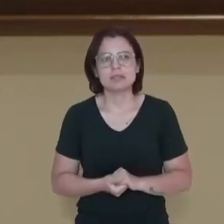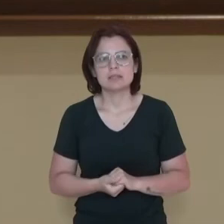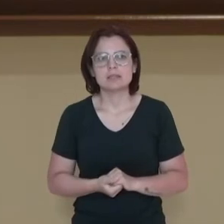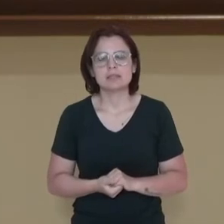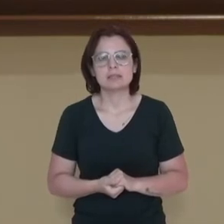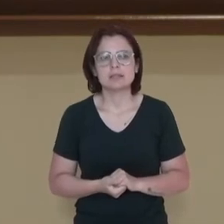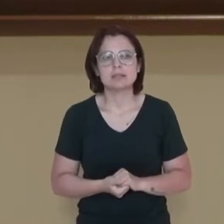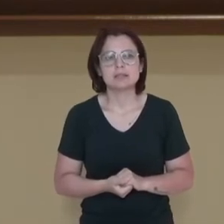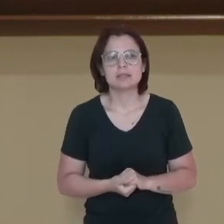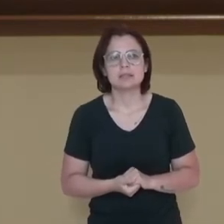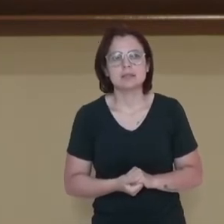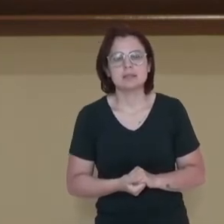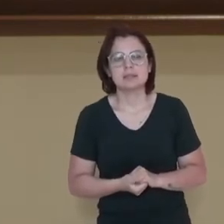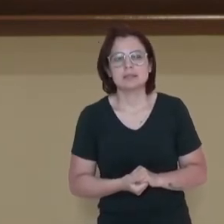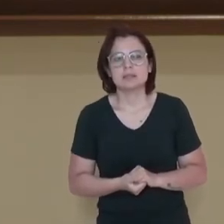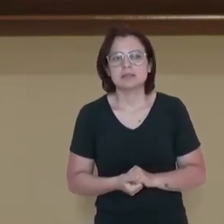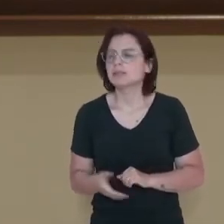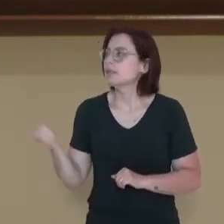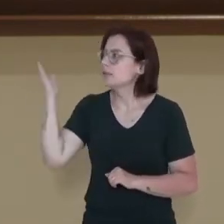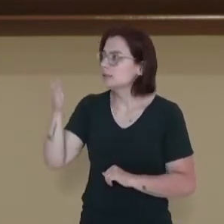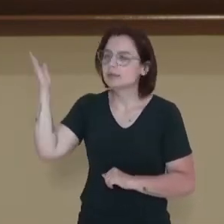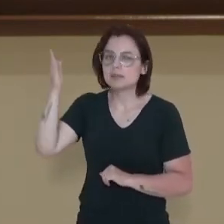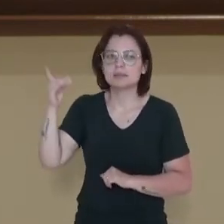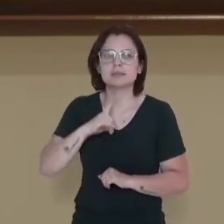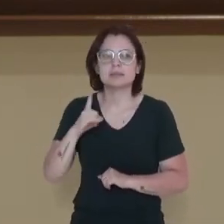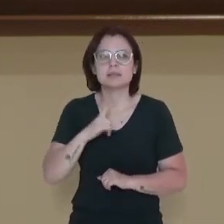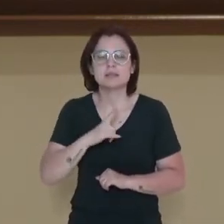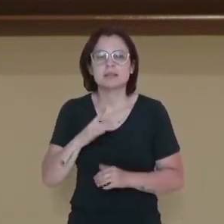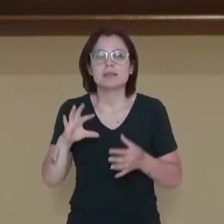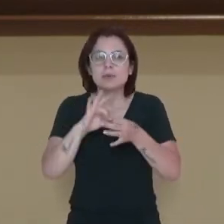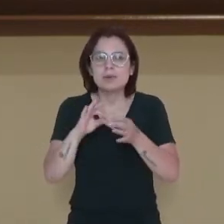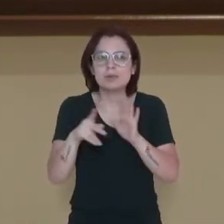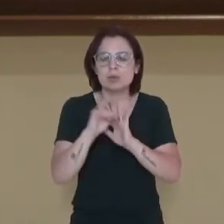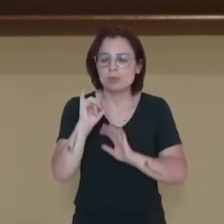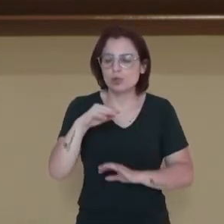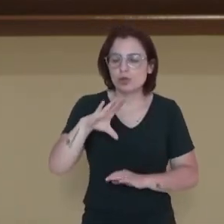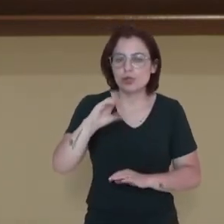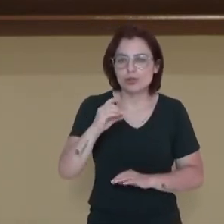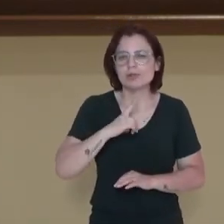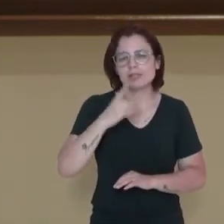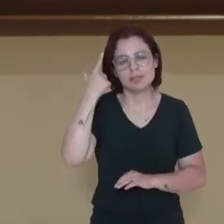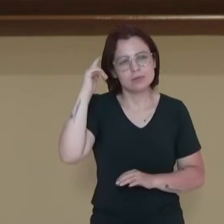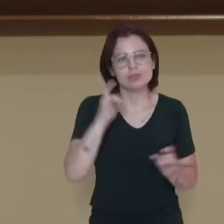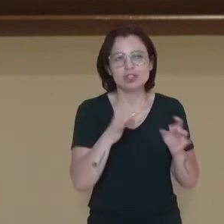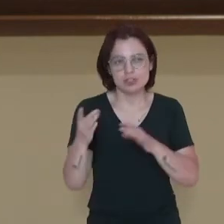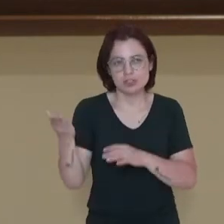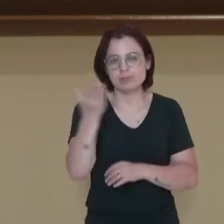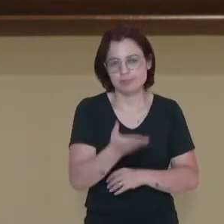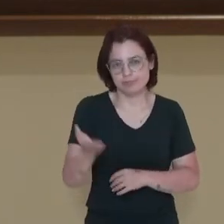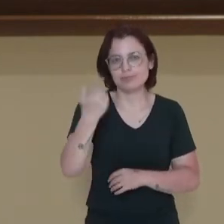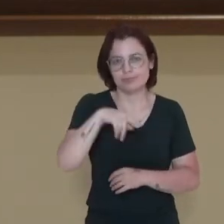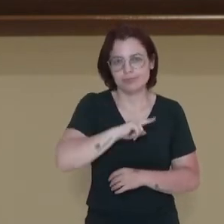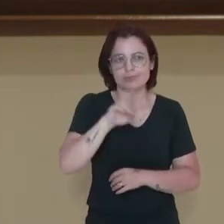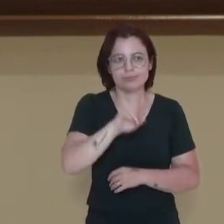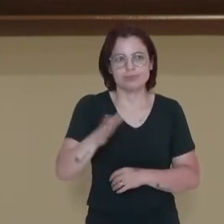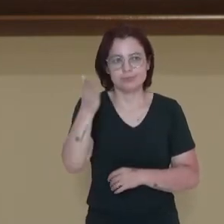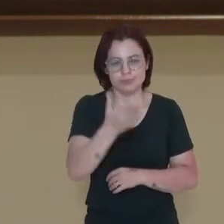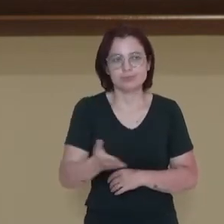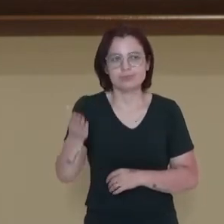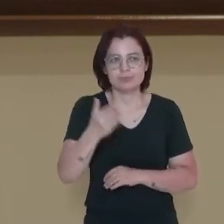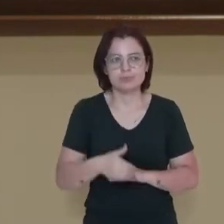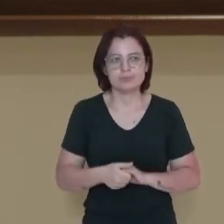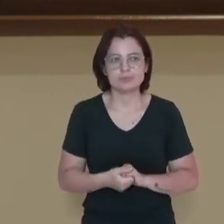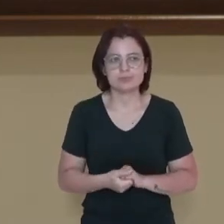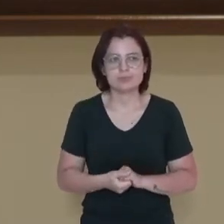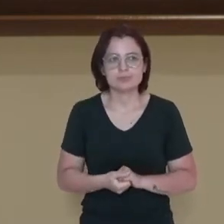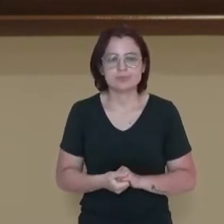E aqui a gente tem alguns dos compostos iônicos que estão aí à nossa volta, né, ao nosso dia a dia. Então, o cloreto de sódio, NaCl,